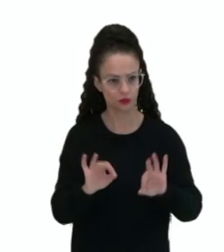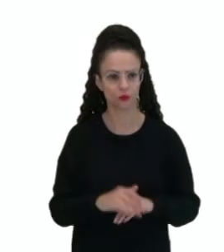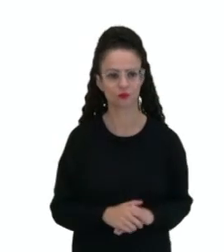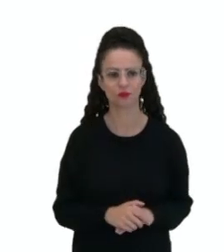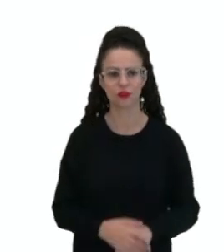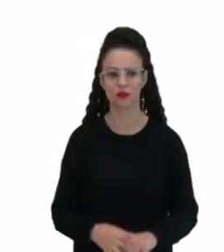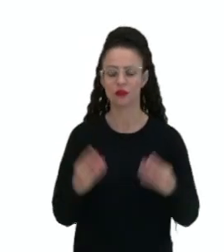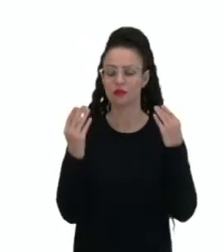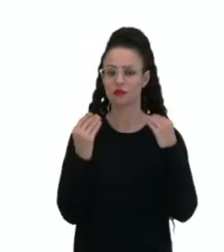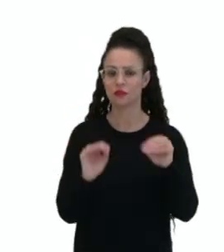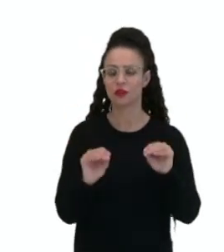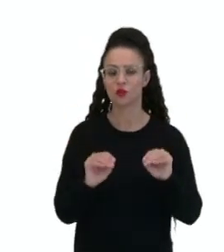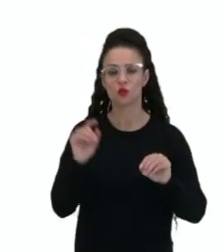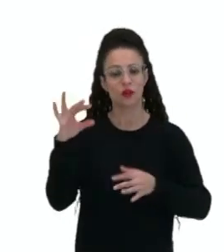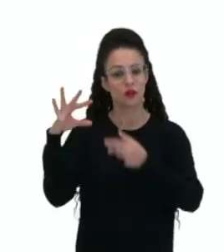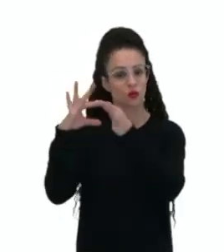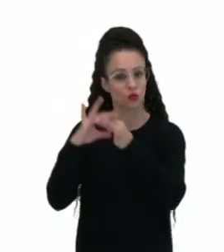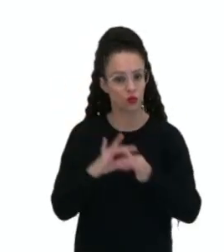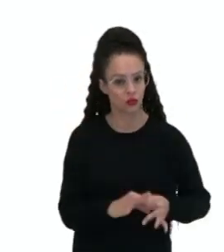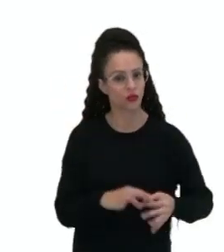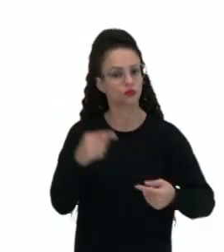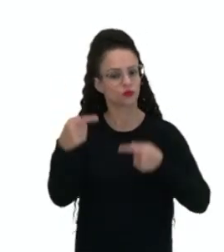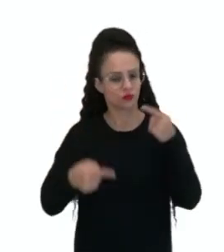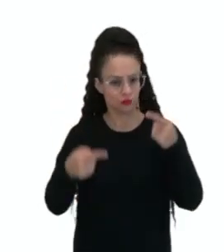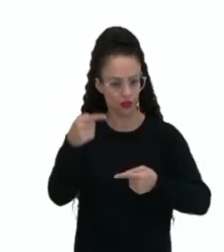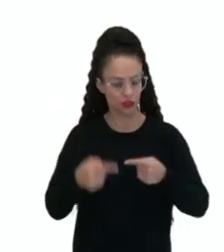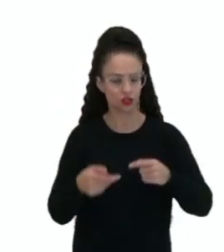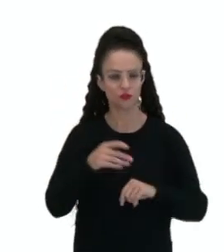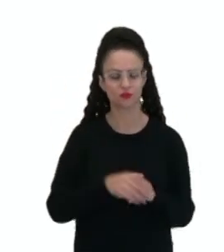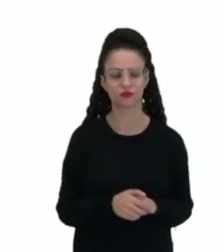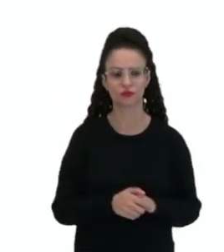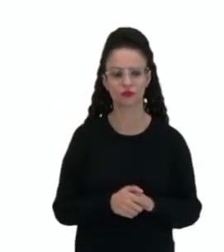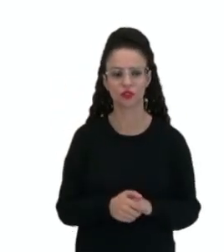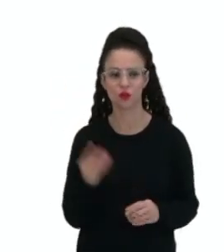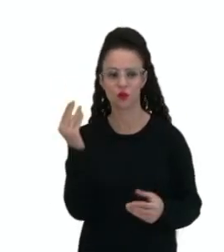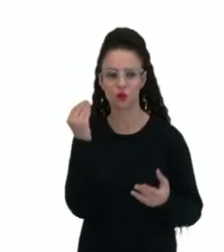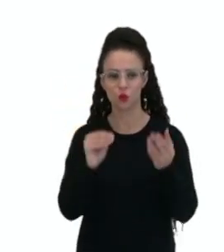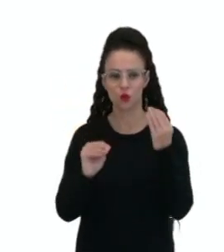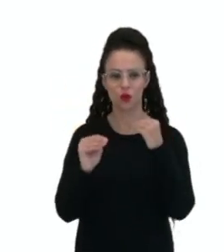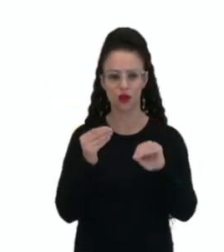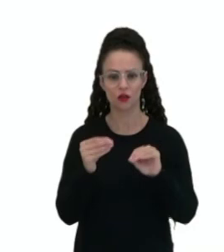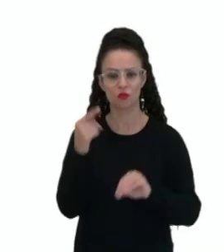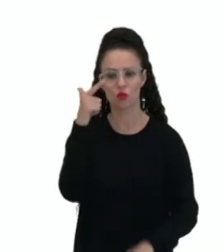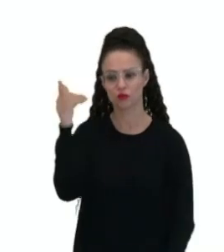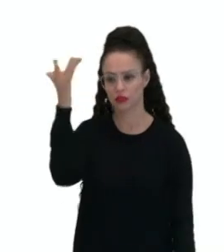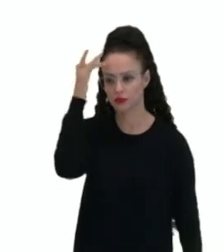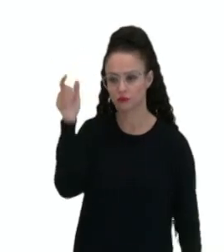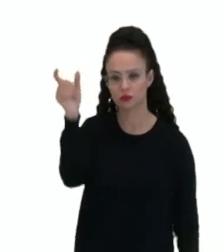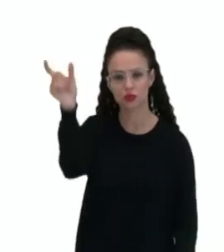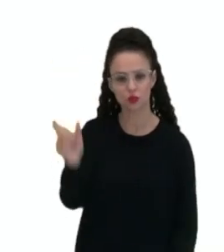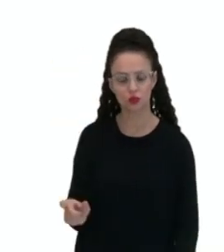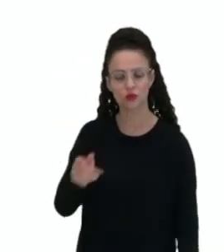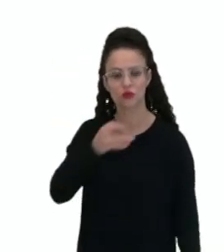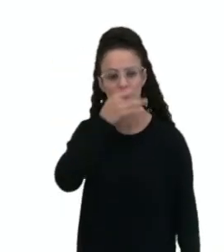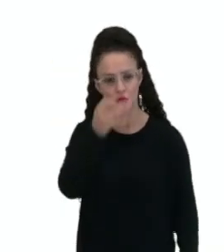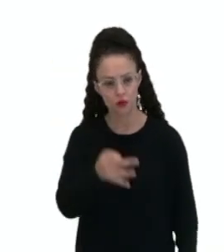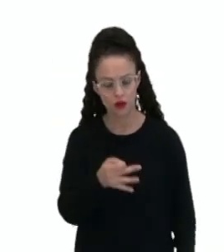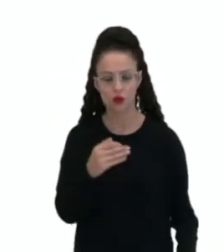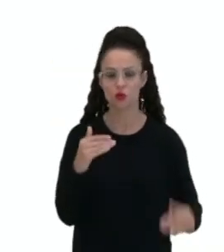Inserir a questão no contexto do debate, incorporar a posição de outras pessoas, seja